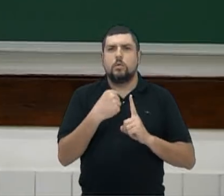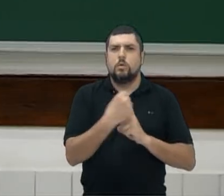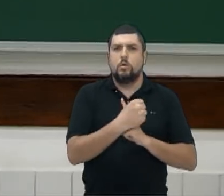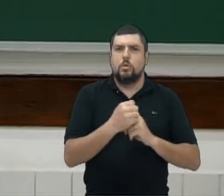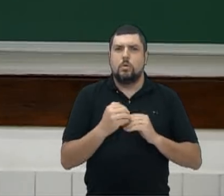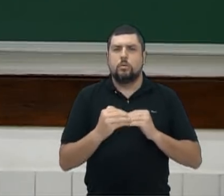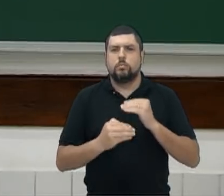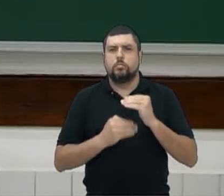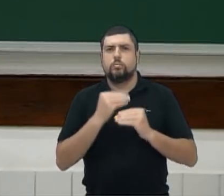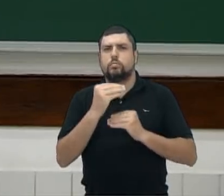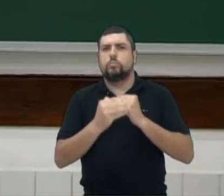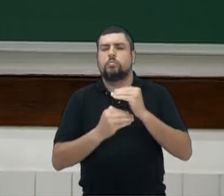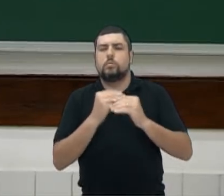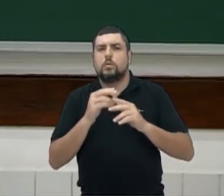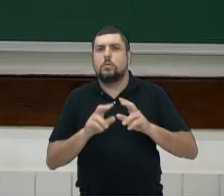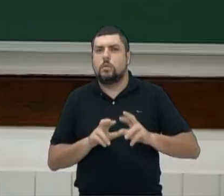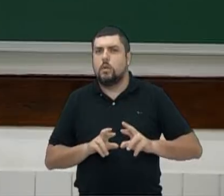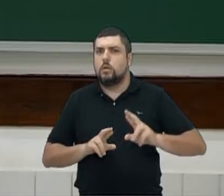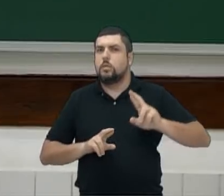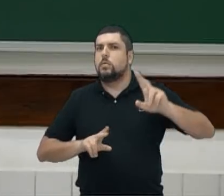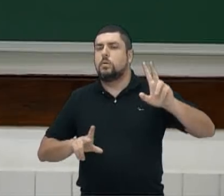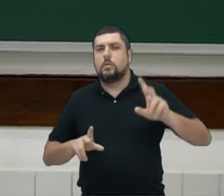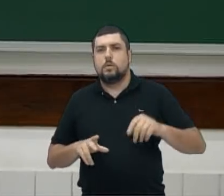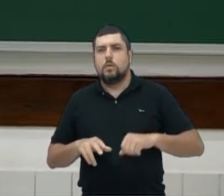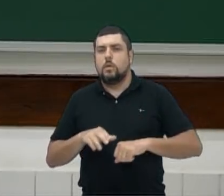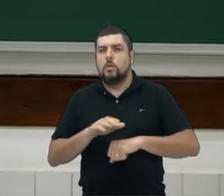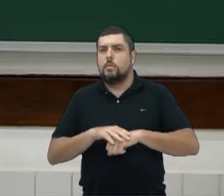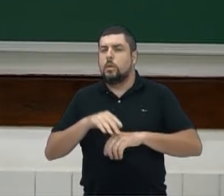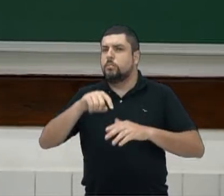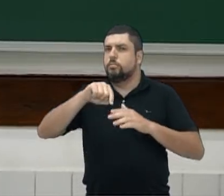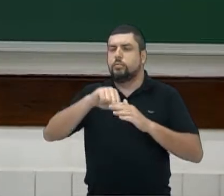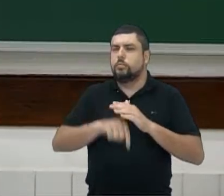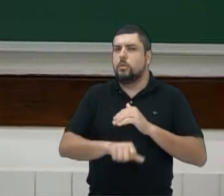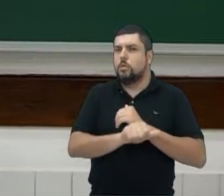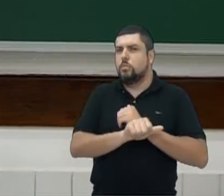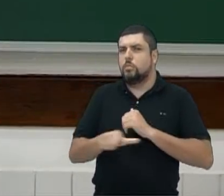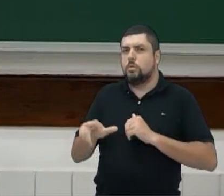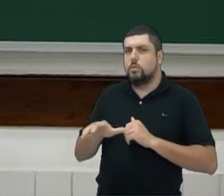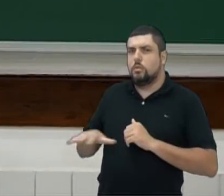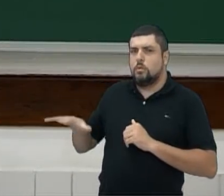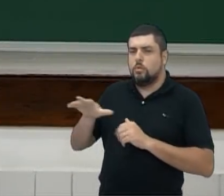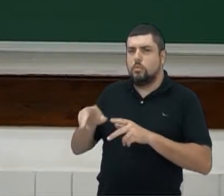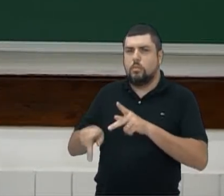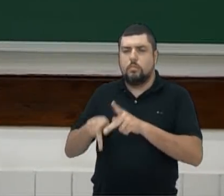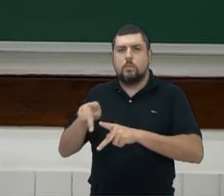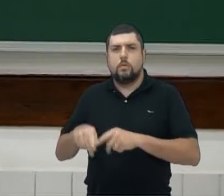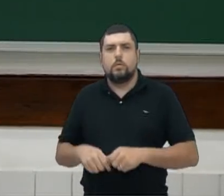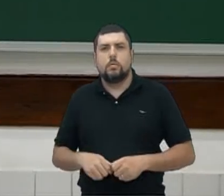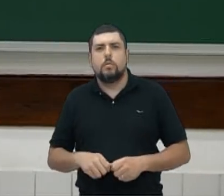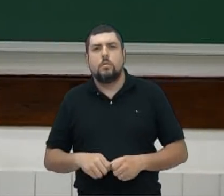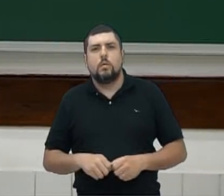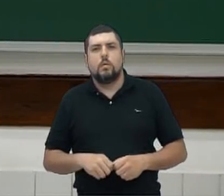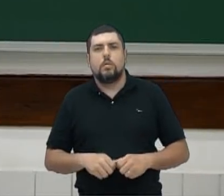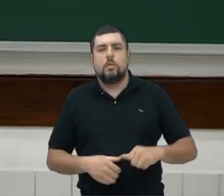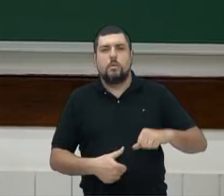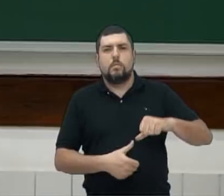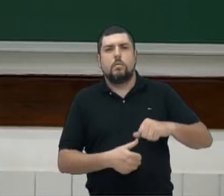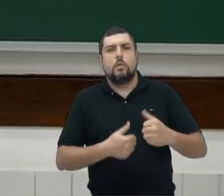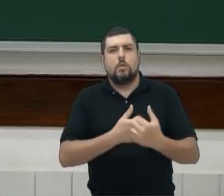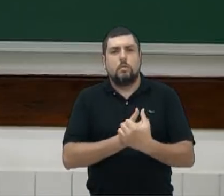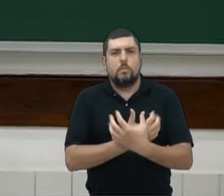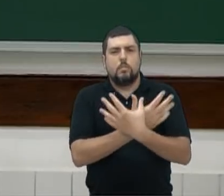bastante diferente, muito mais complexa do que de outros povos. Vale destacar para maias, astecas